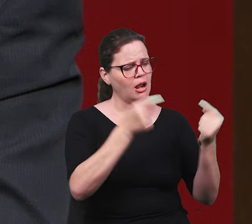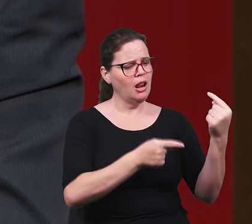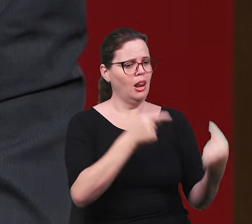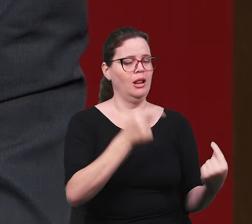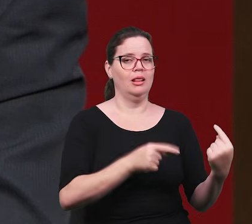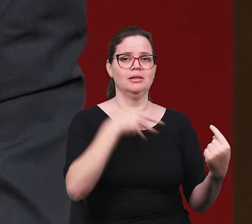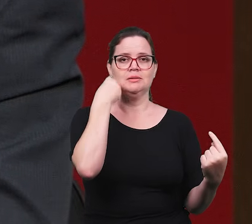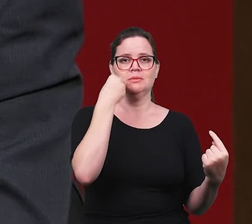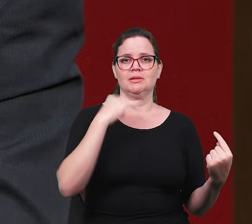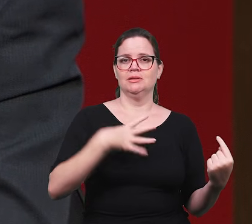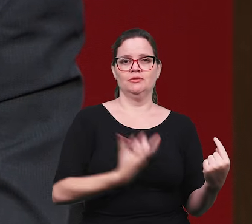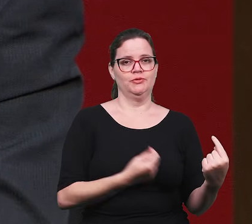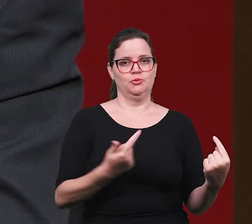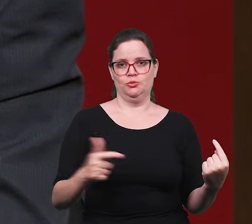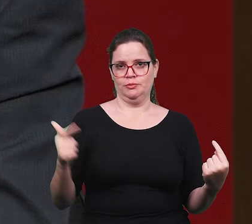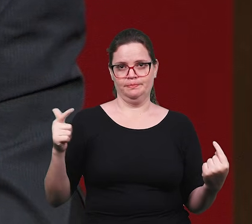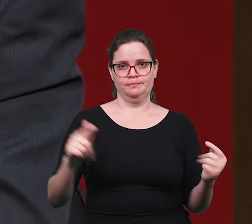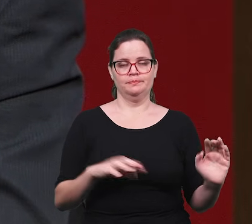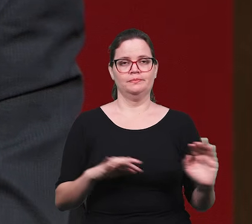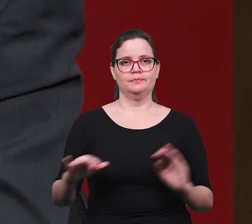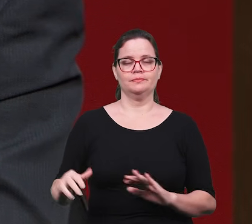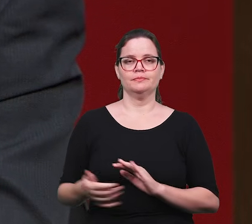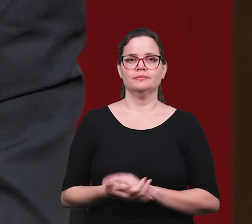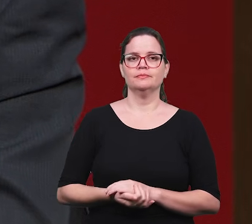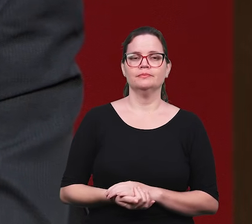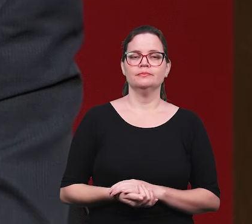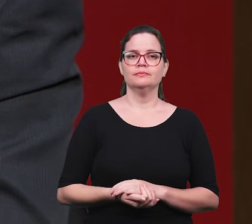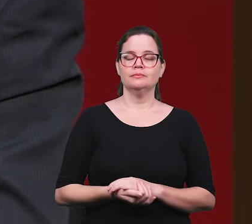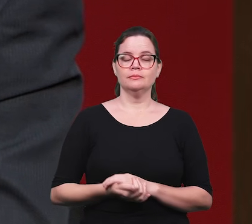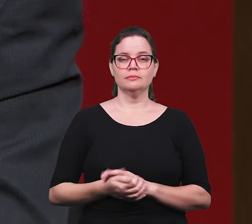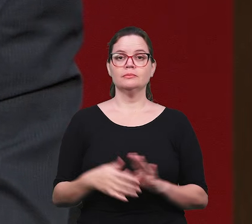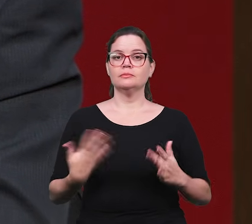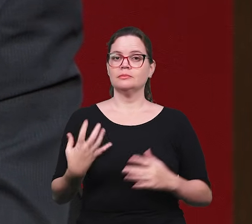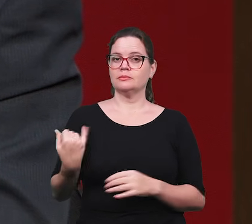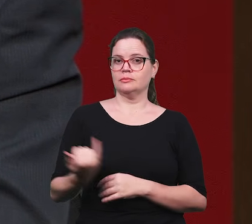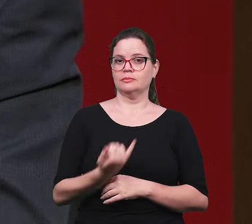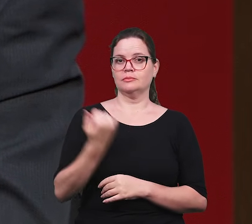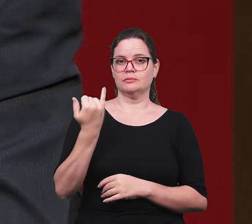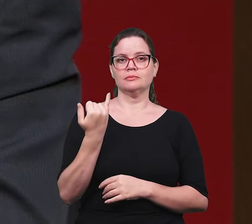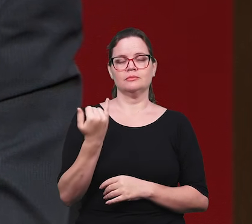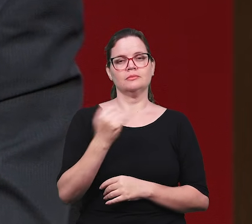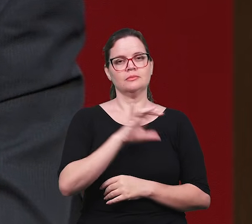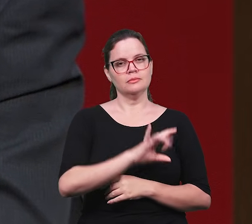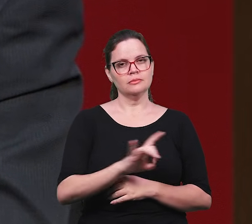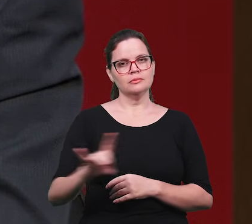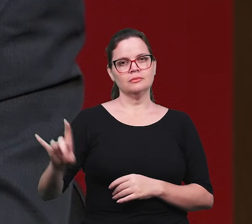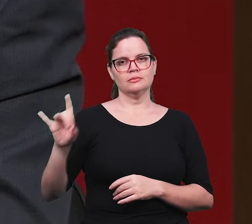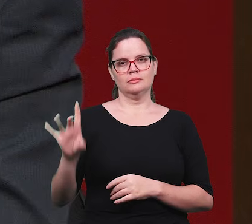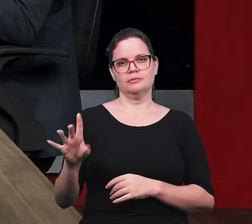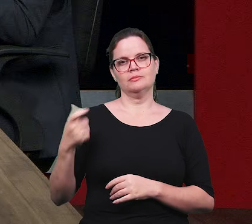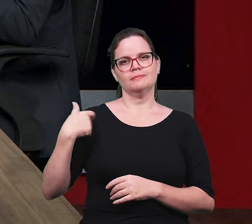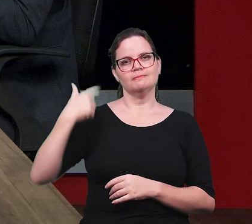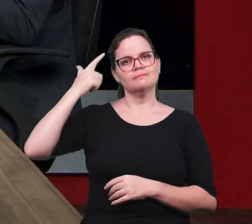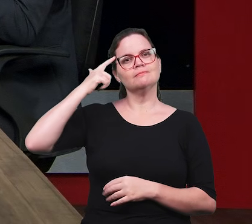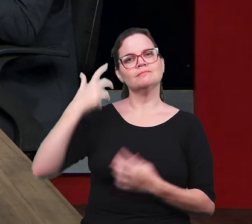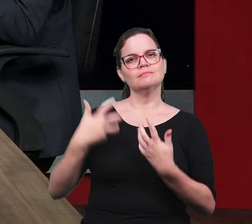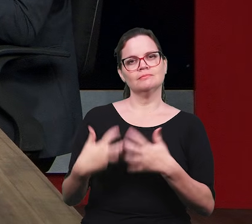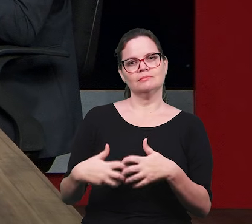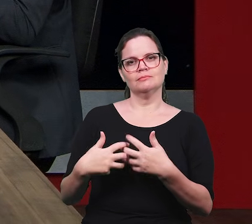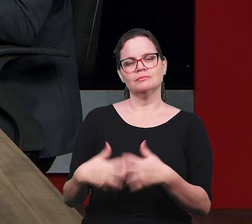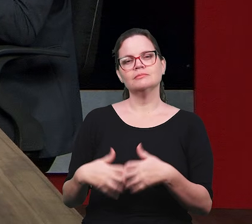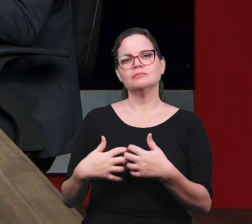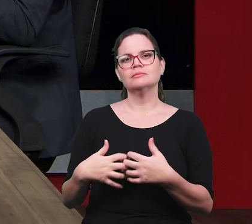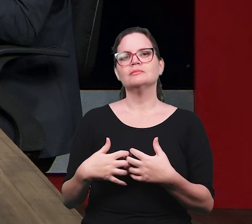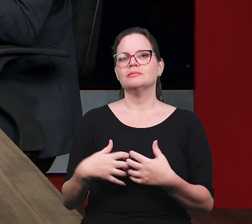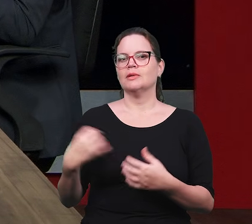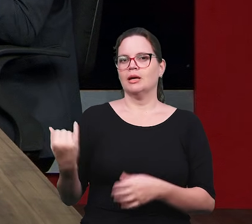ele uma experiência de salvação, né? E aí é importante cada um de nós fazemos